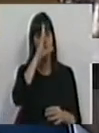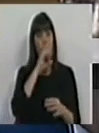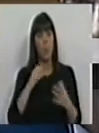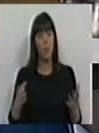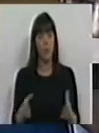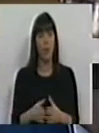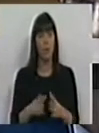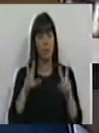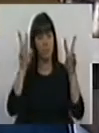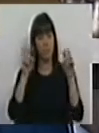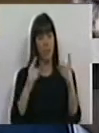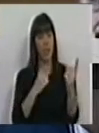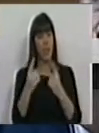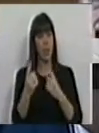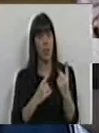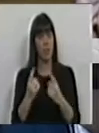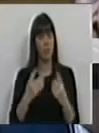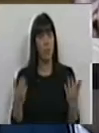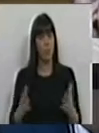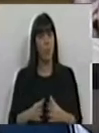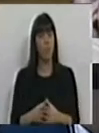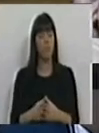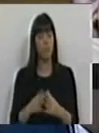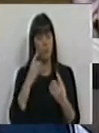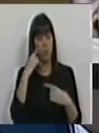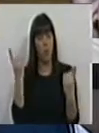governo, que em matéria de transportes